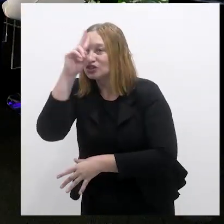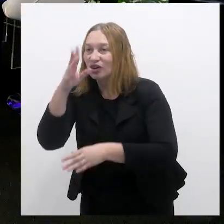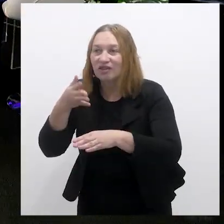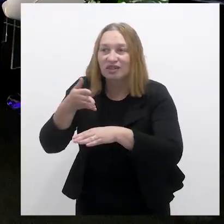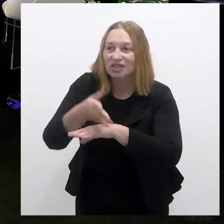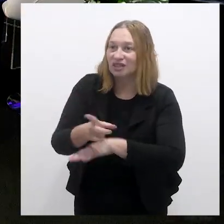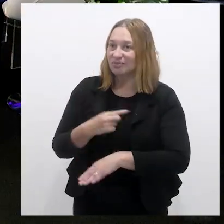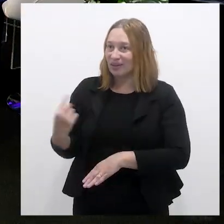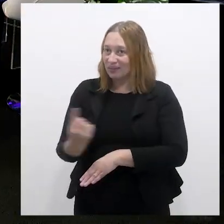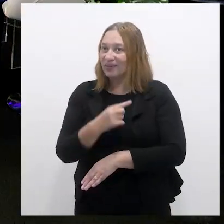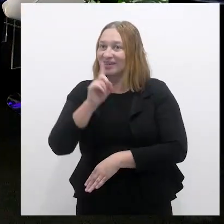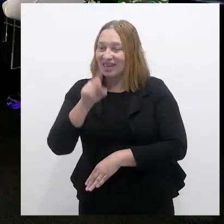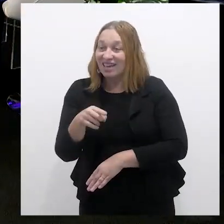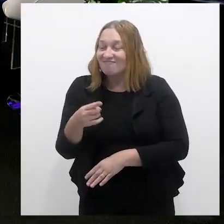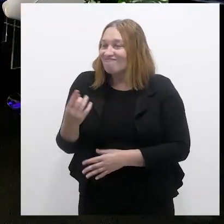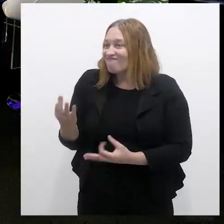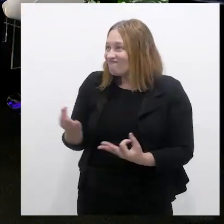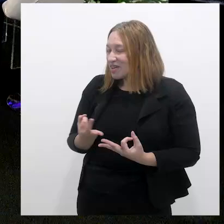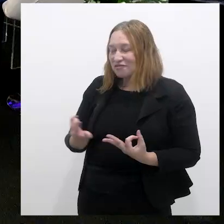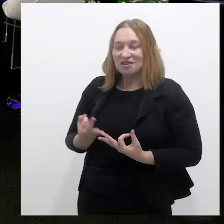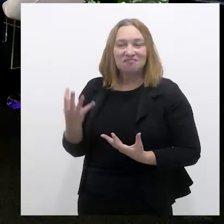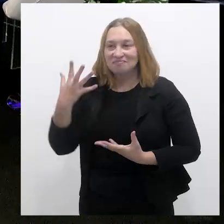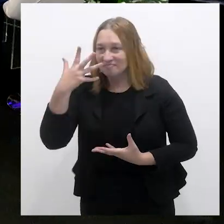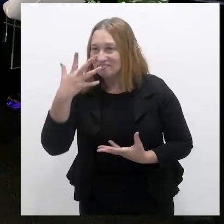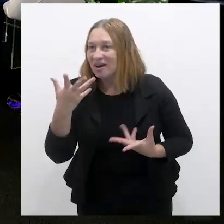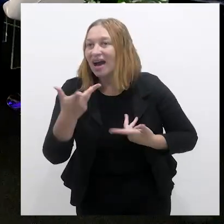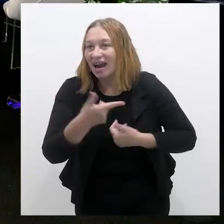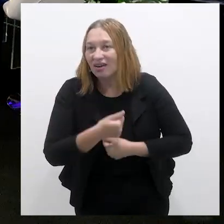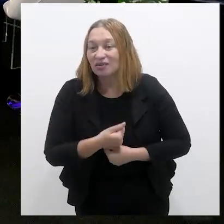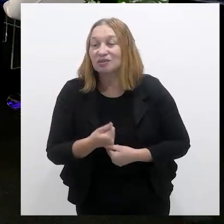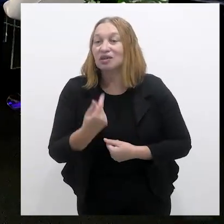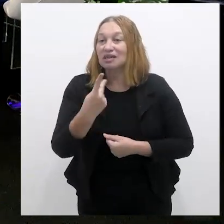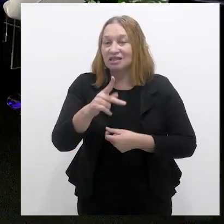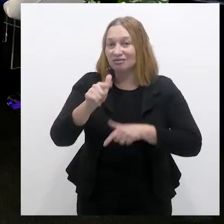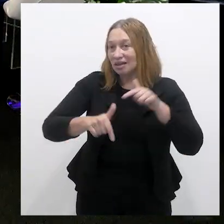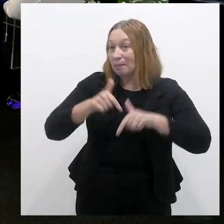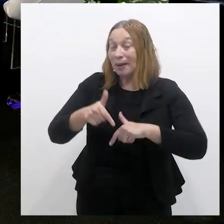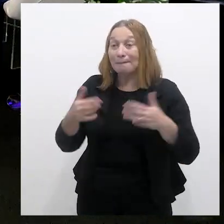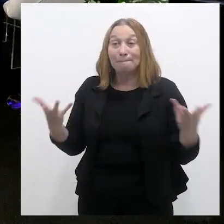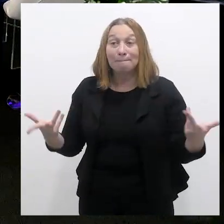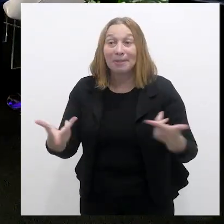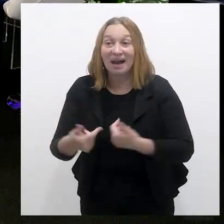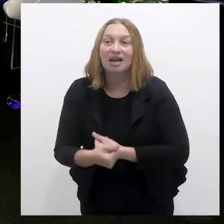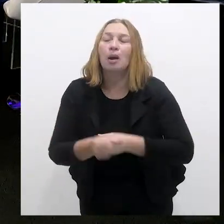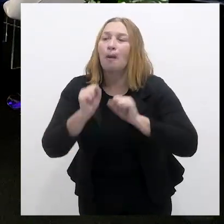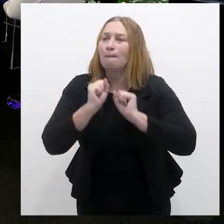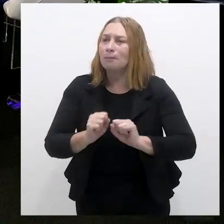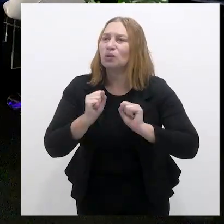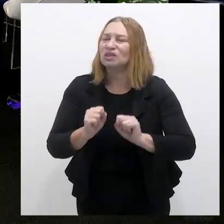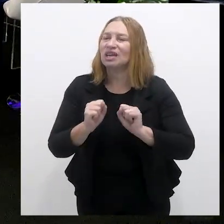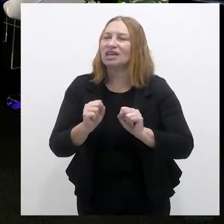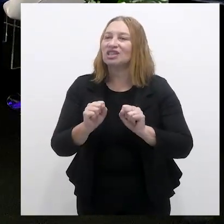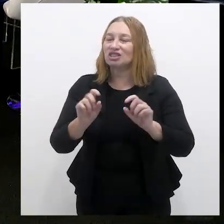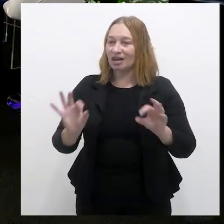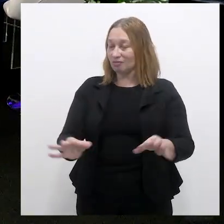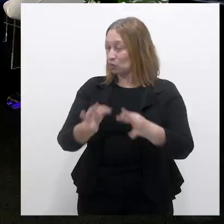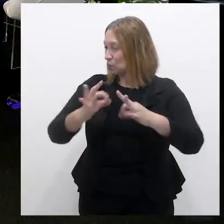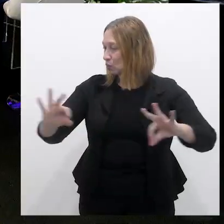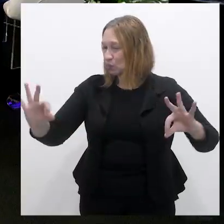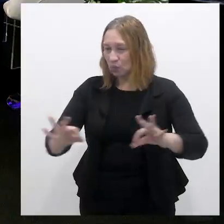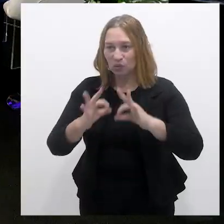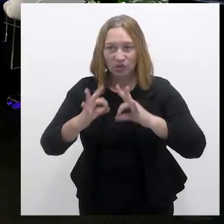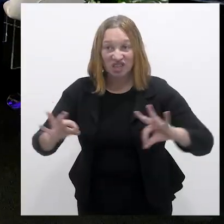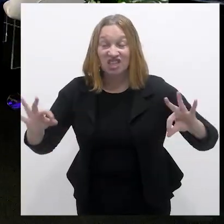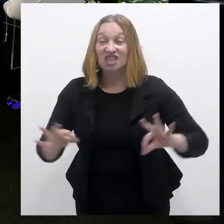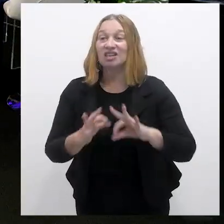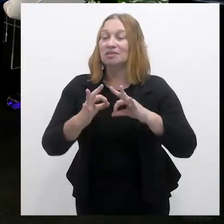construindo aquela história que vai chegando para a gente, né? Exatamente. Isso é realmente maravilhoso, seu trabalho é incrível. Obrigado. Eu acho que poder estar à